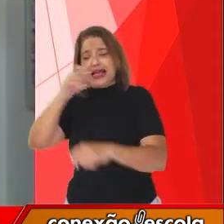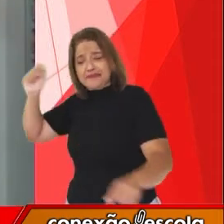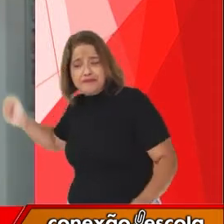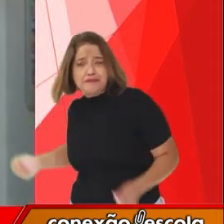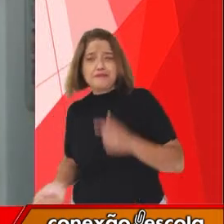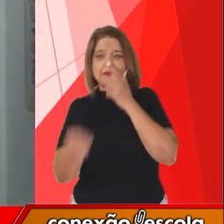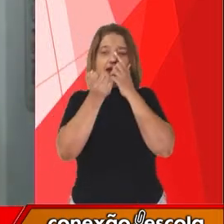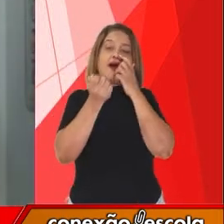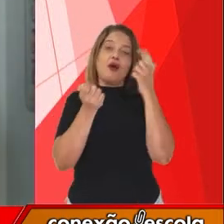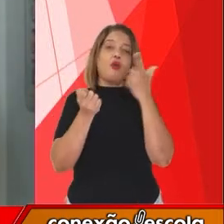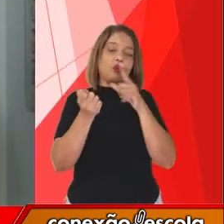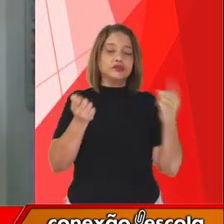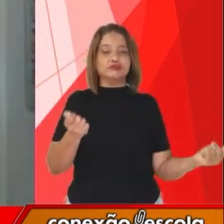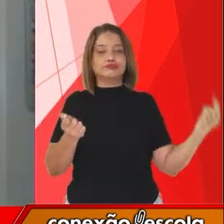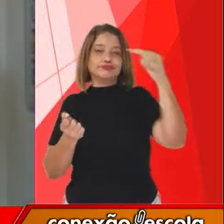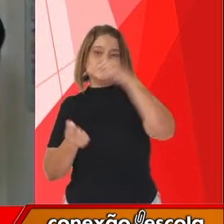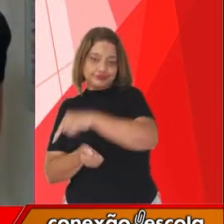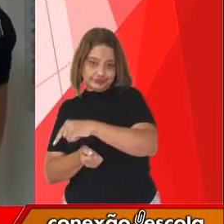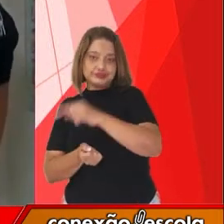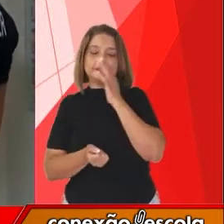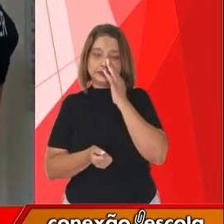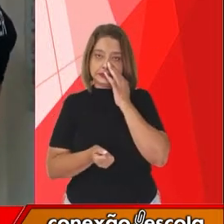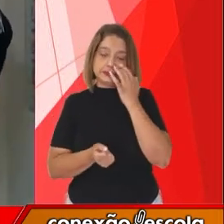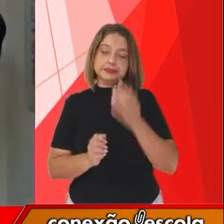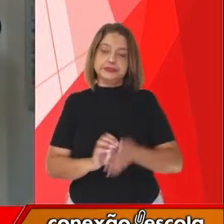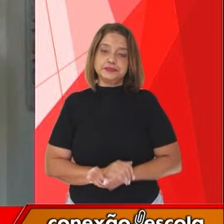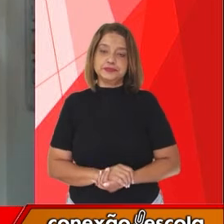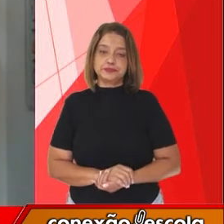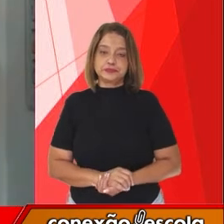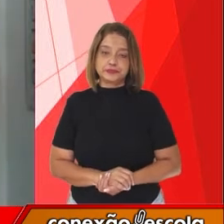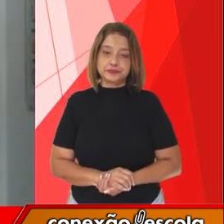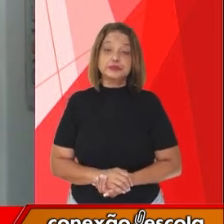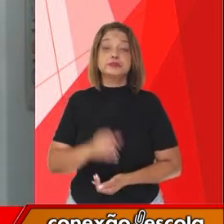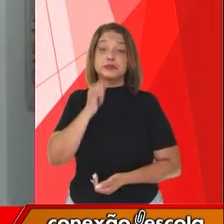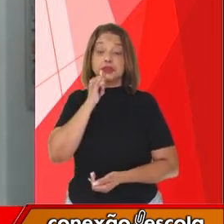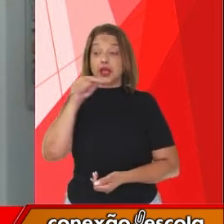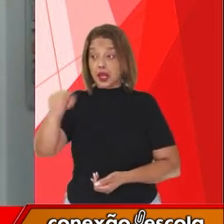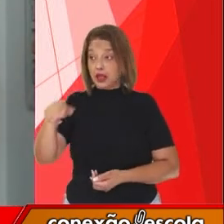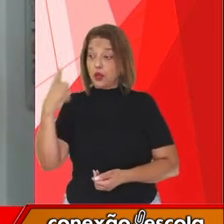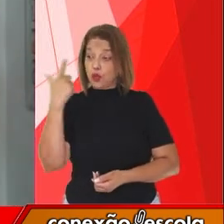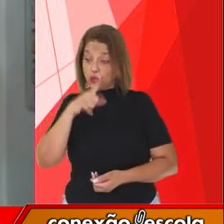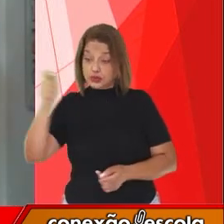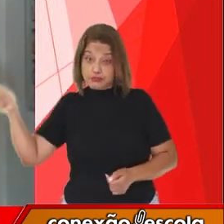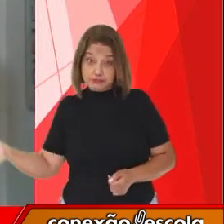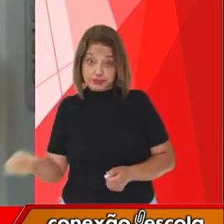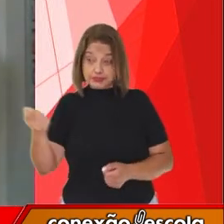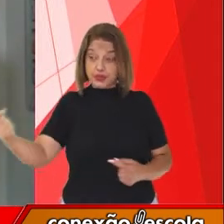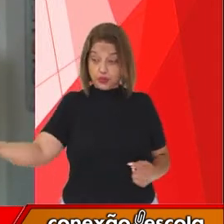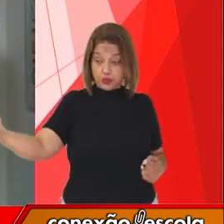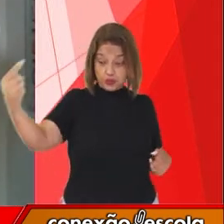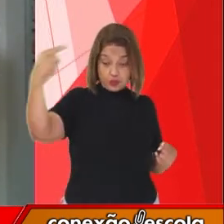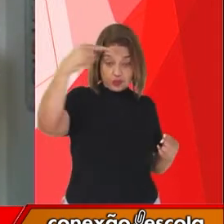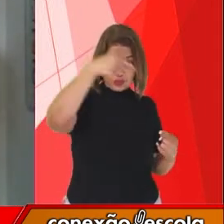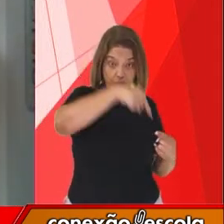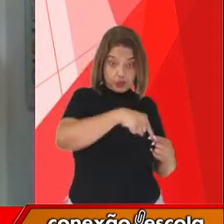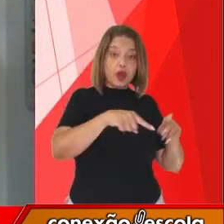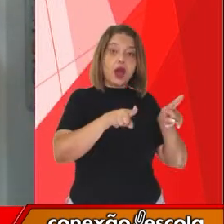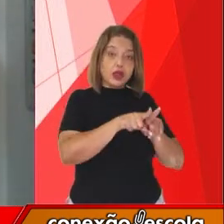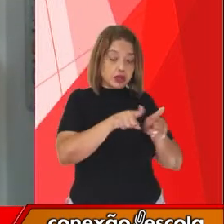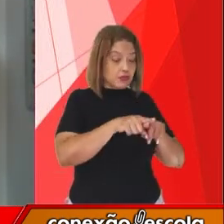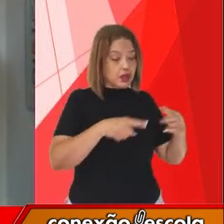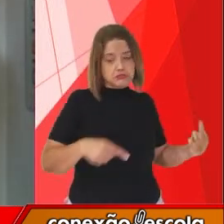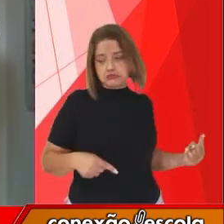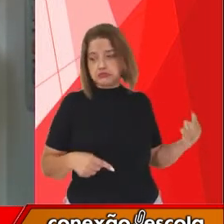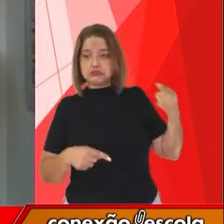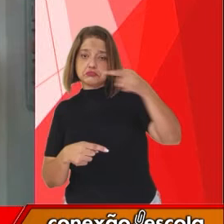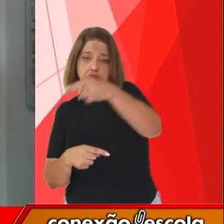Só precisa ser cruzado no momento do saque. Então esse cara sacou, esse daqui rebateu, ele pode rebater tanto